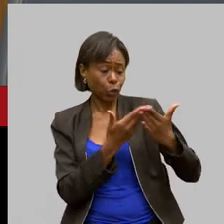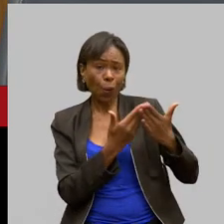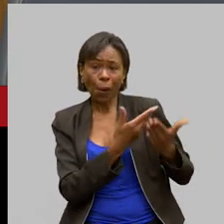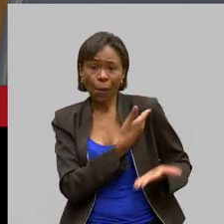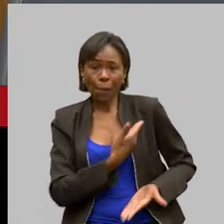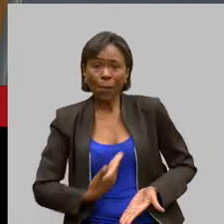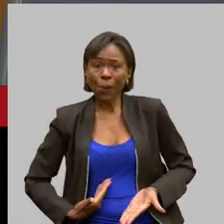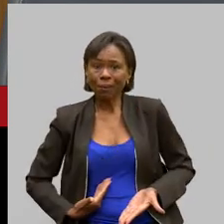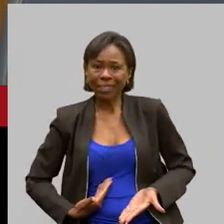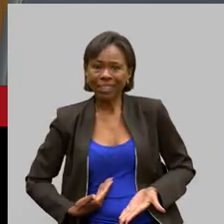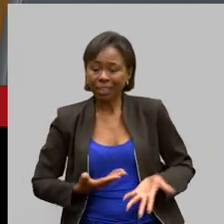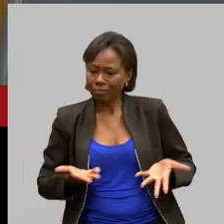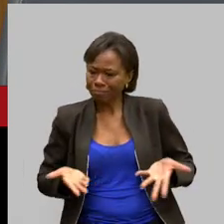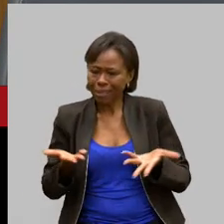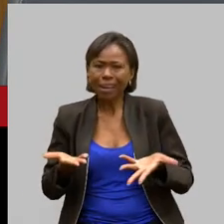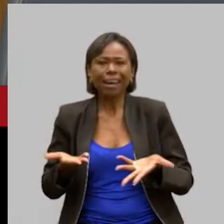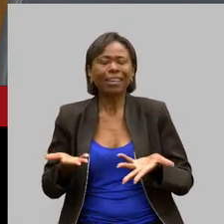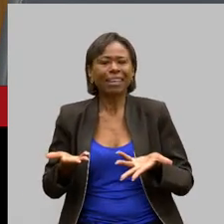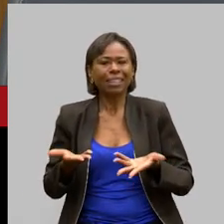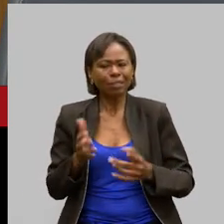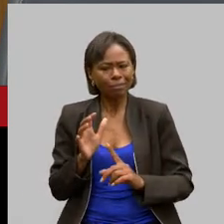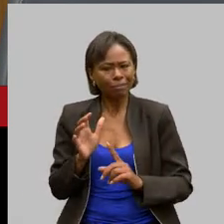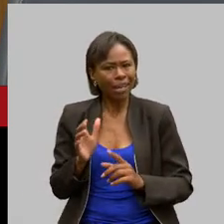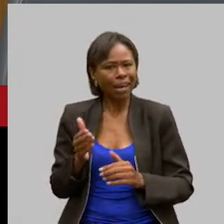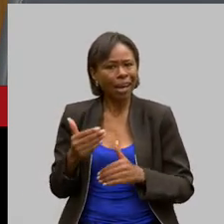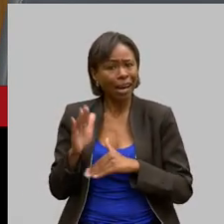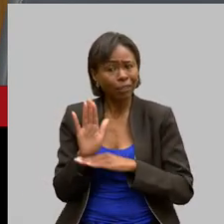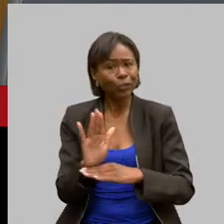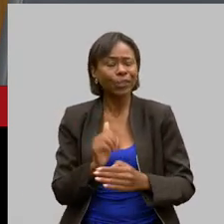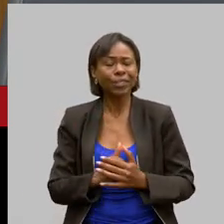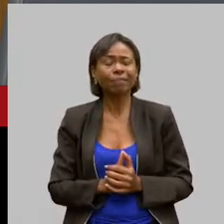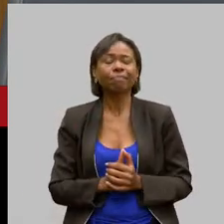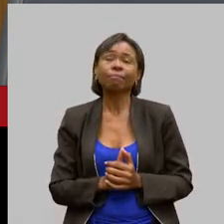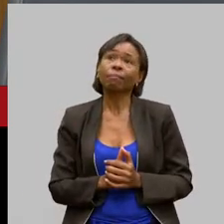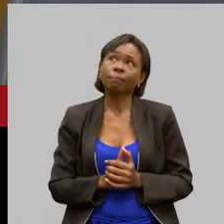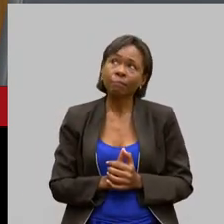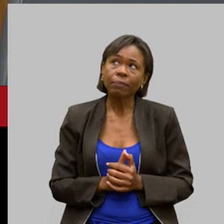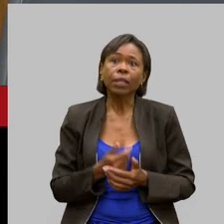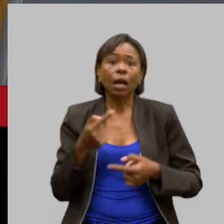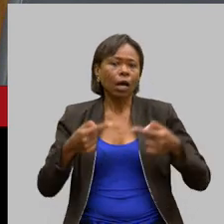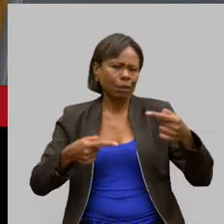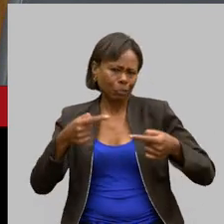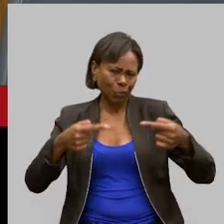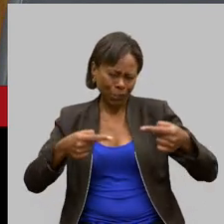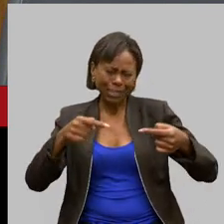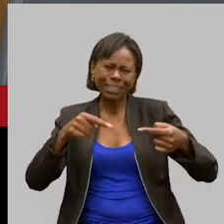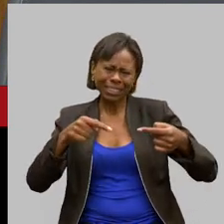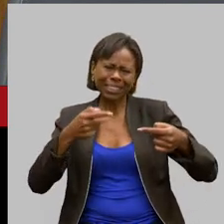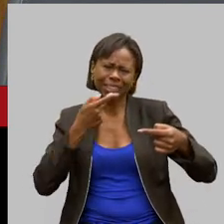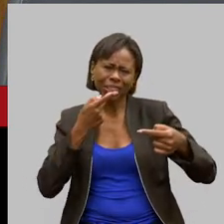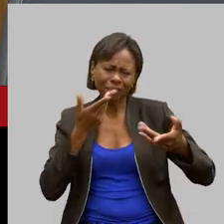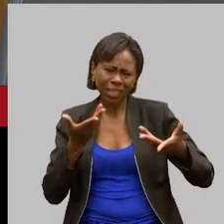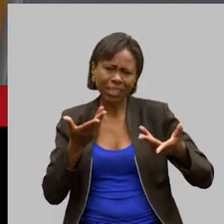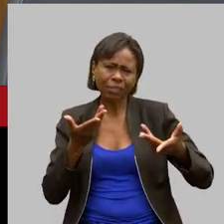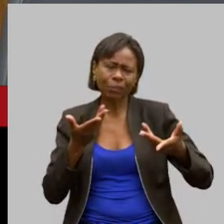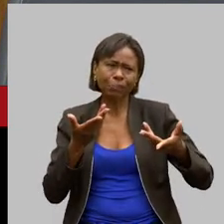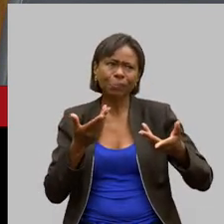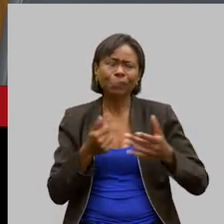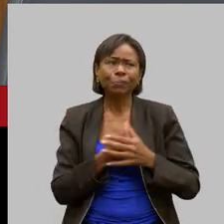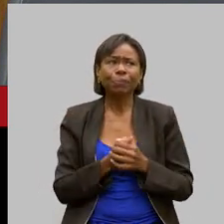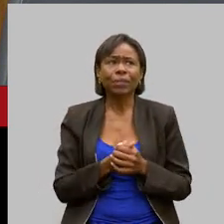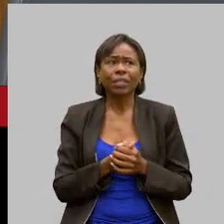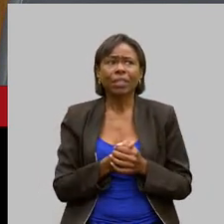precisam ser mais abrangentes a gente tem falando muito de saúde Lógico é é essência de tudo mas as políticas elas precisam